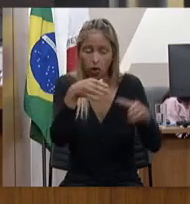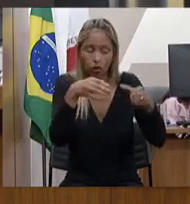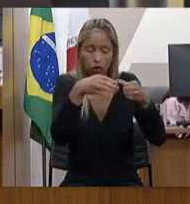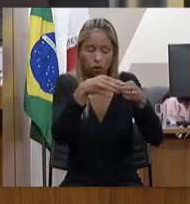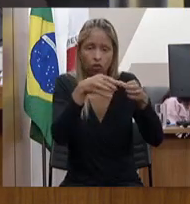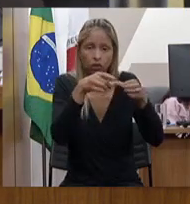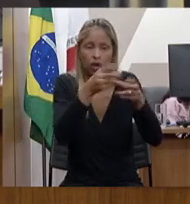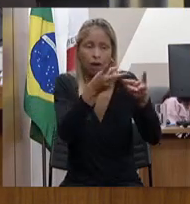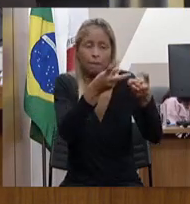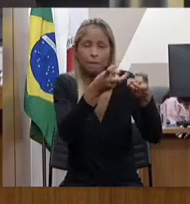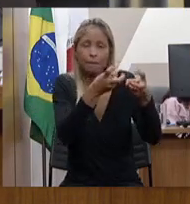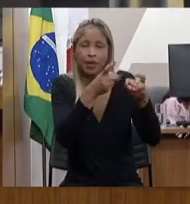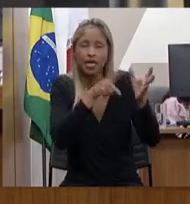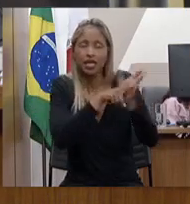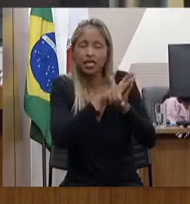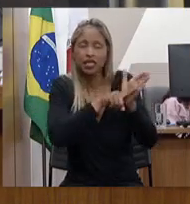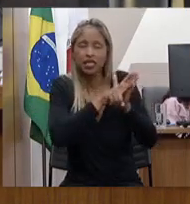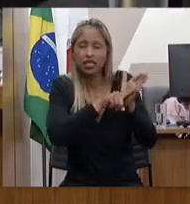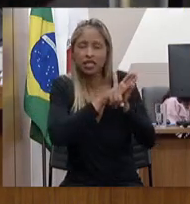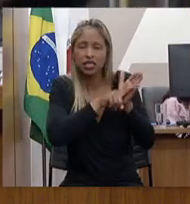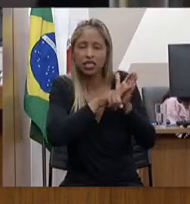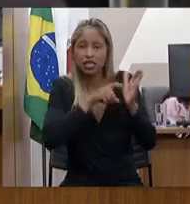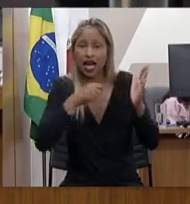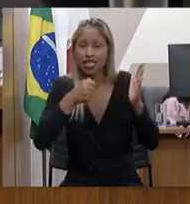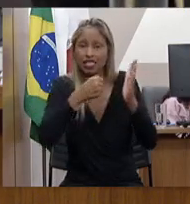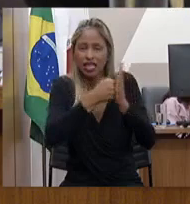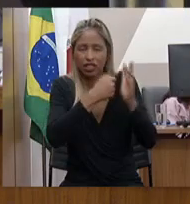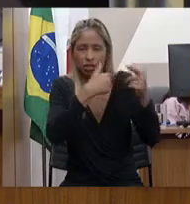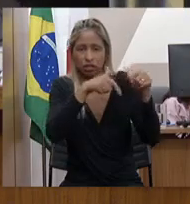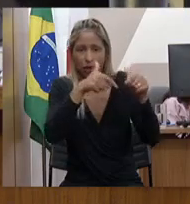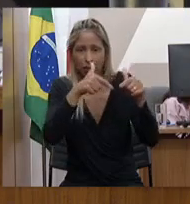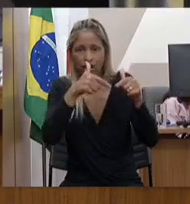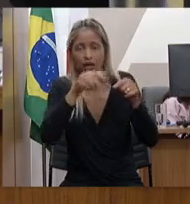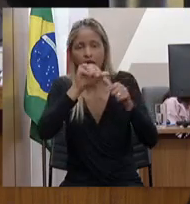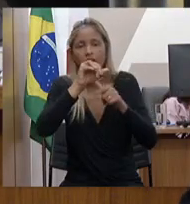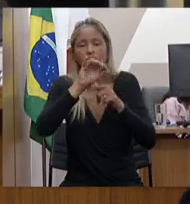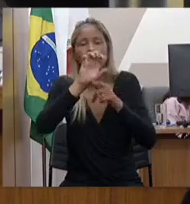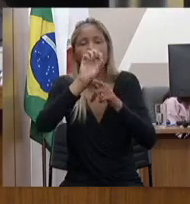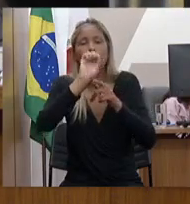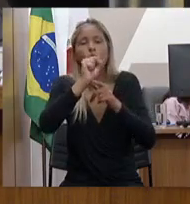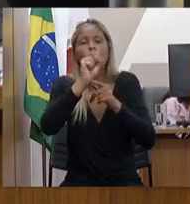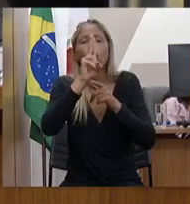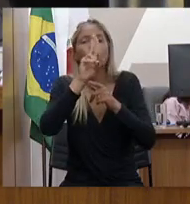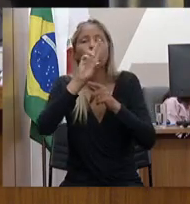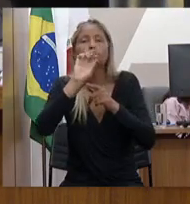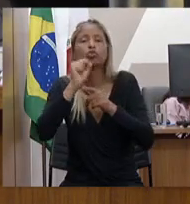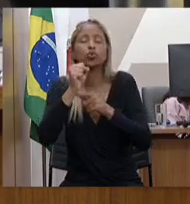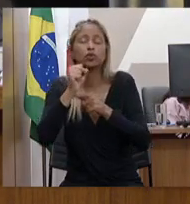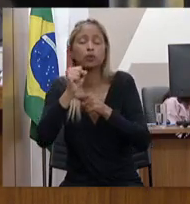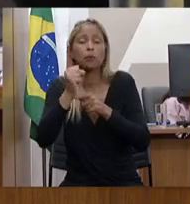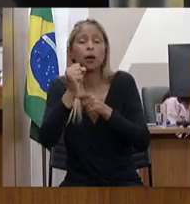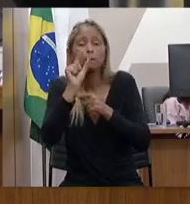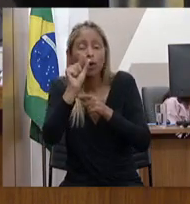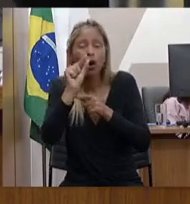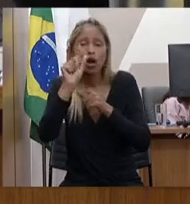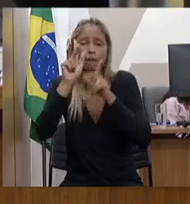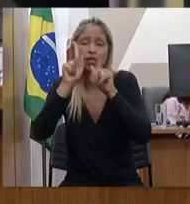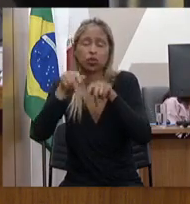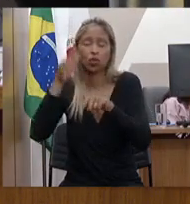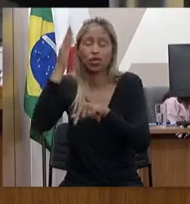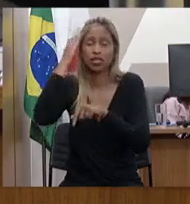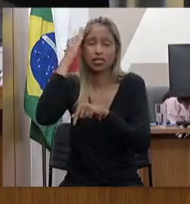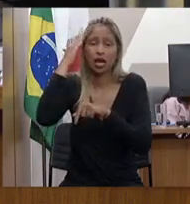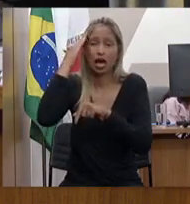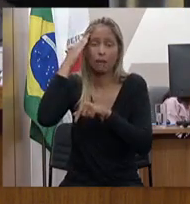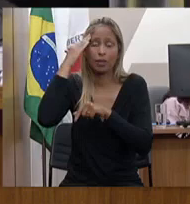que coleta dados sobre sobre acidente do trabalho é o SUS e isso pouca gente sabe disso e trabalha assim muito pouco